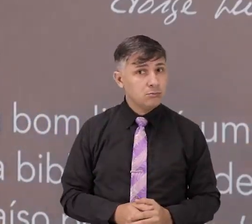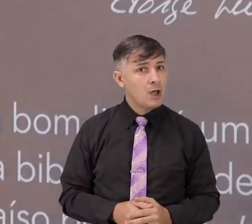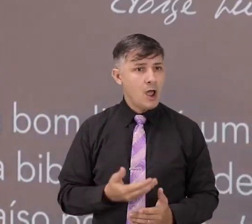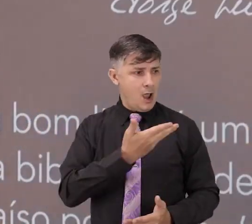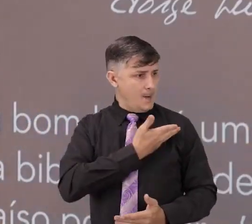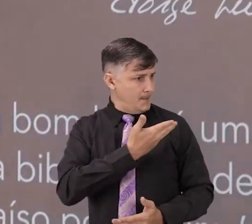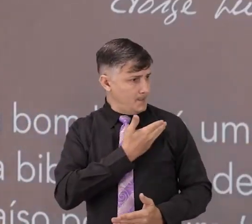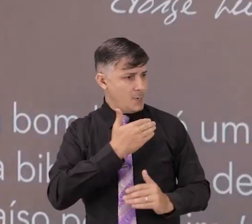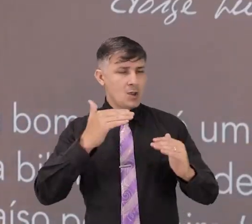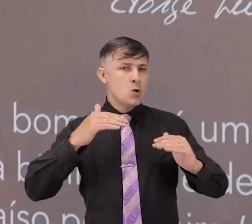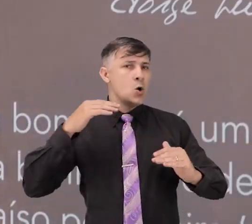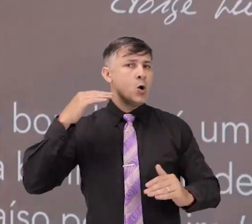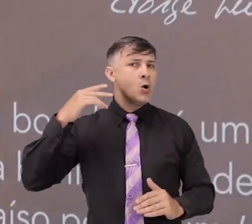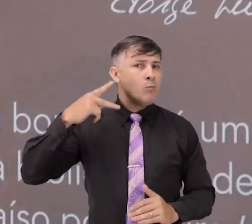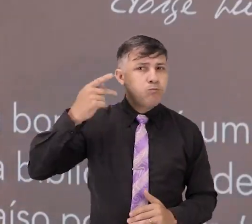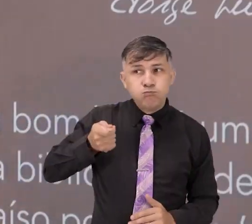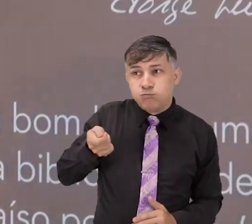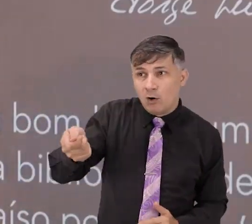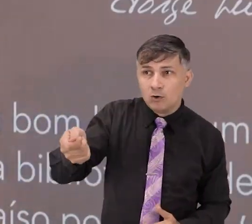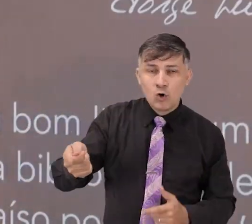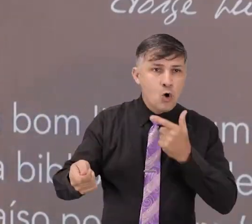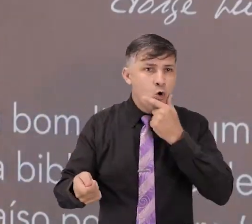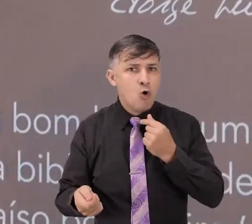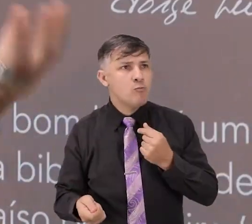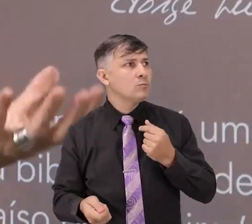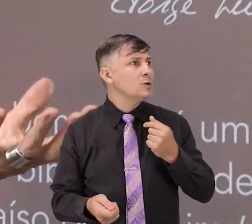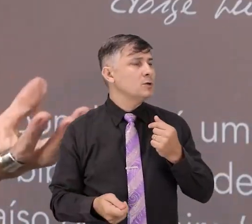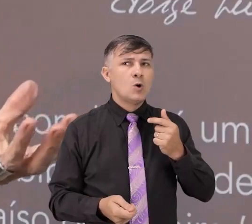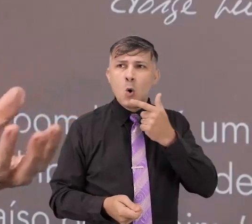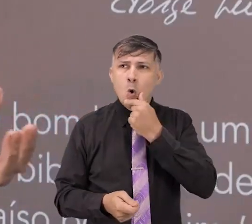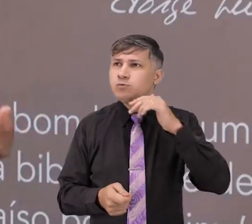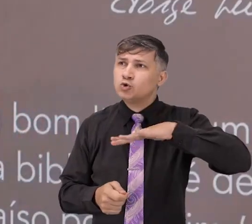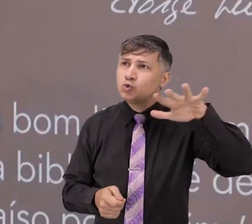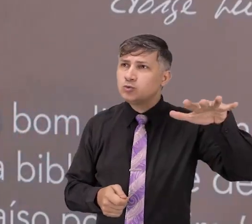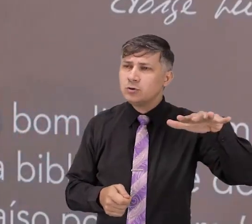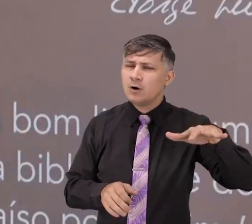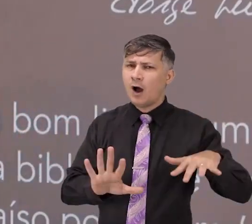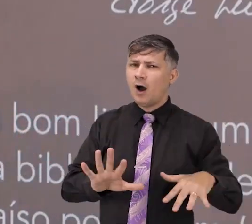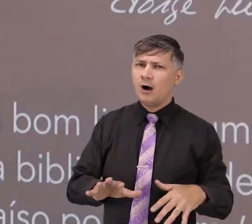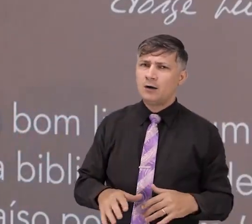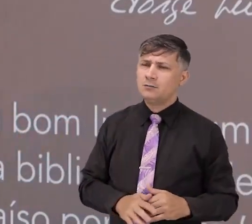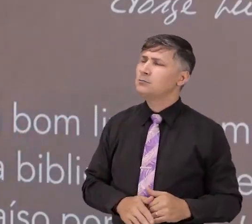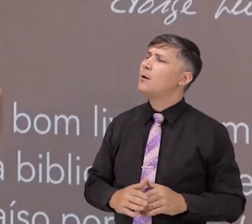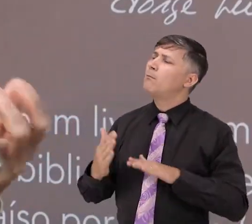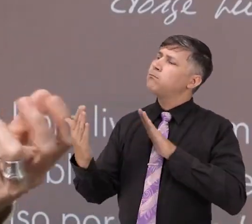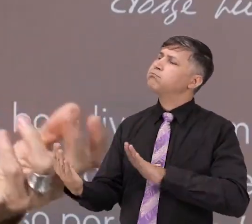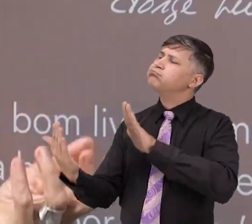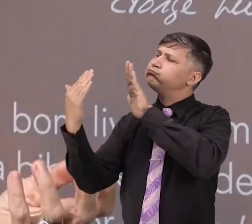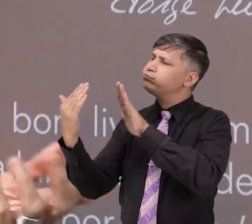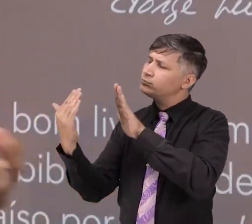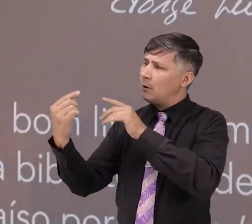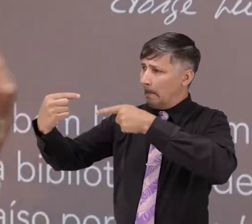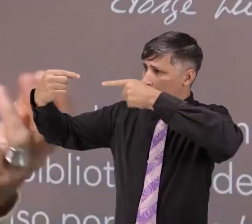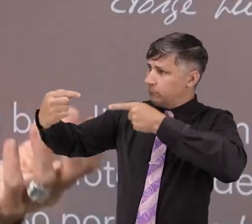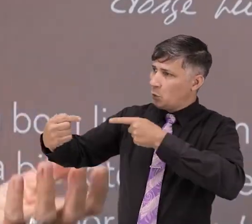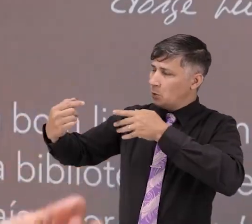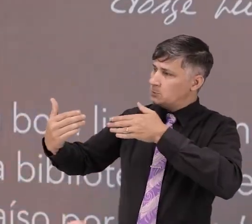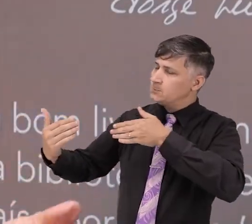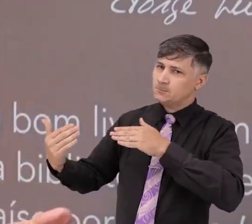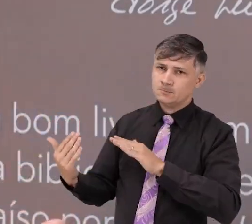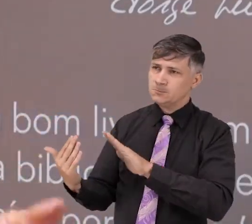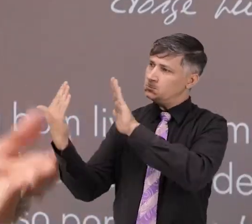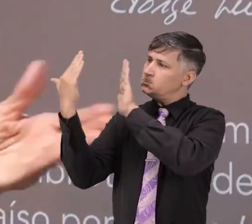magistrados, advogados, promotores, que são homens, de não mais, vamos dizer assim, se dirigir a nós como se